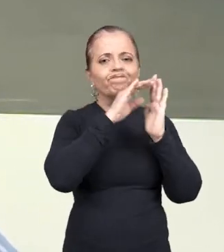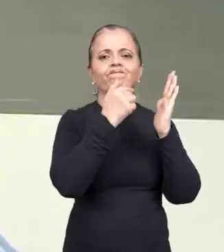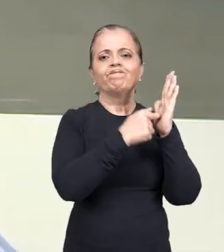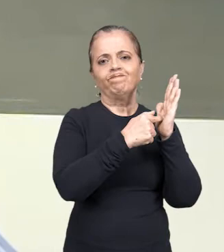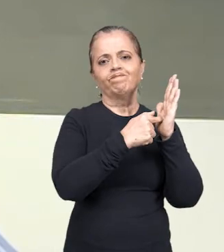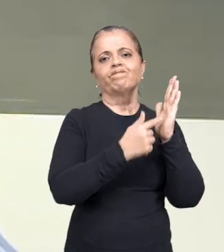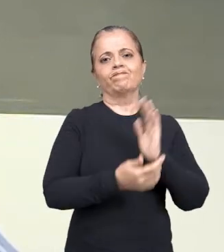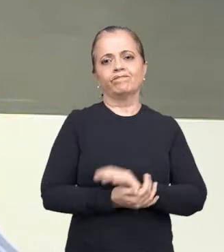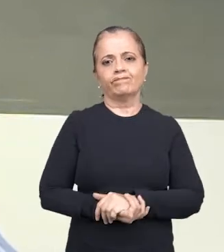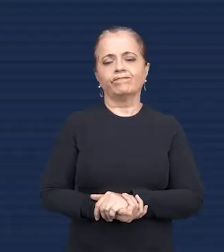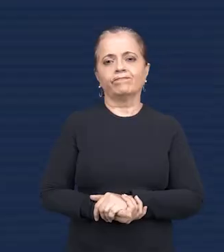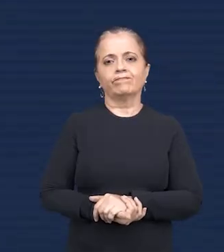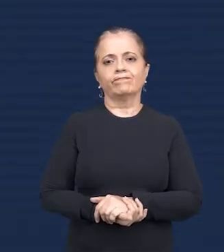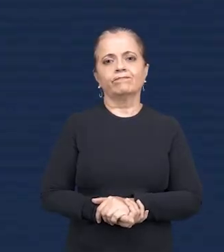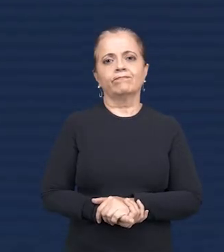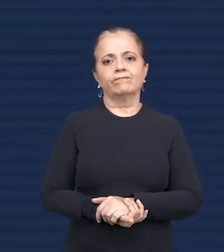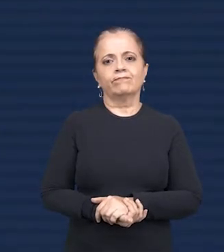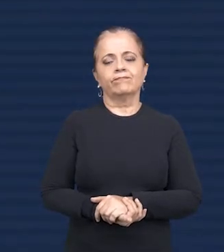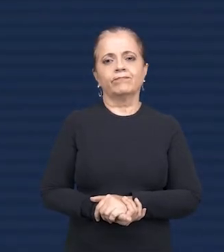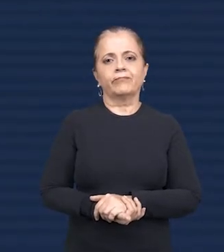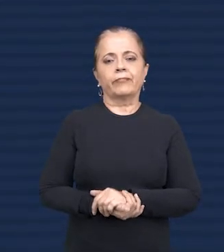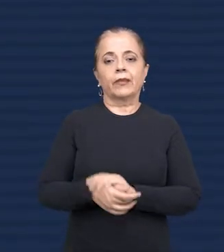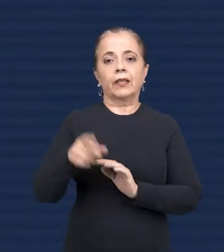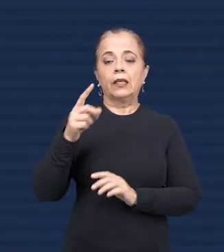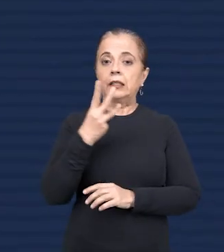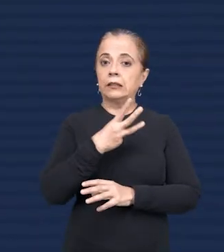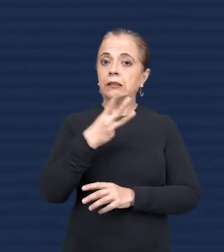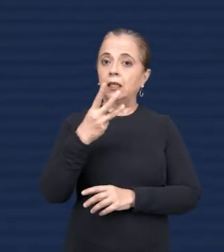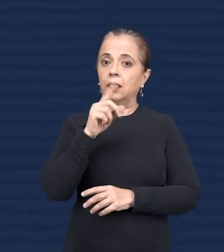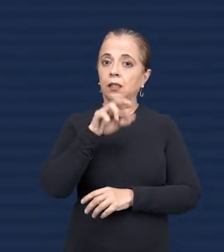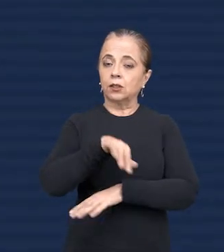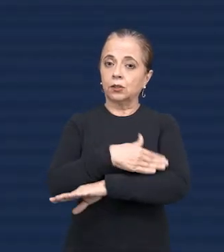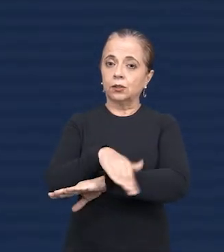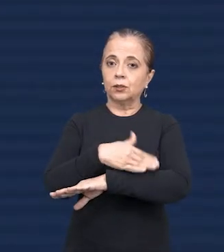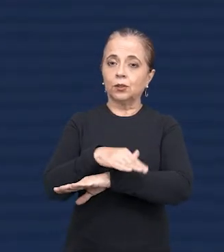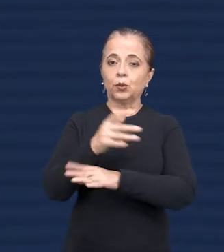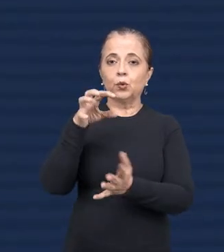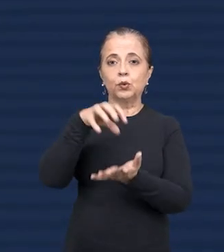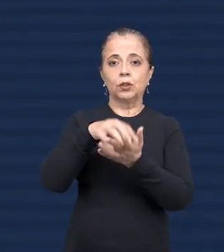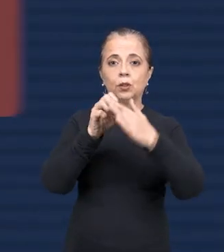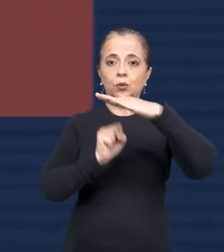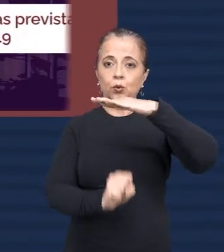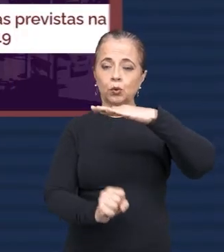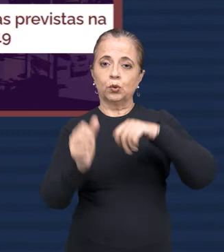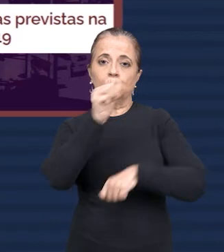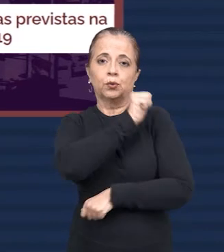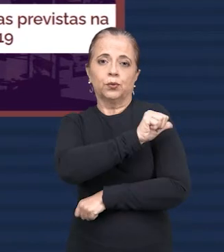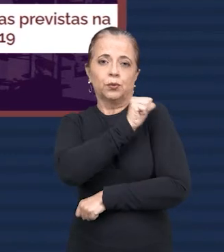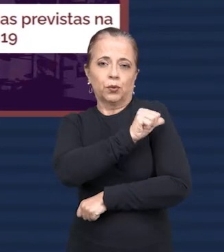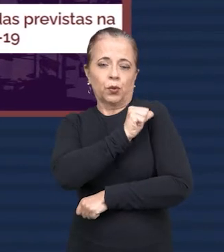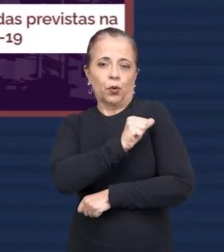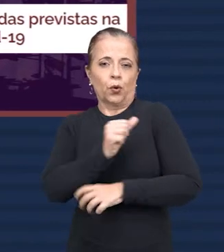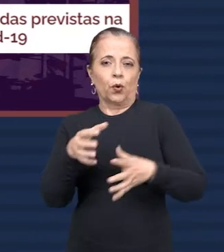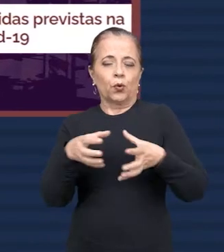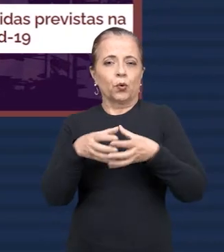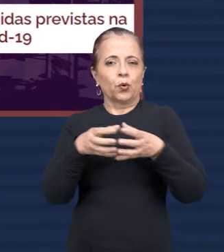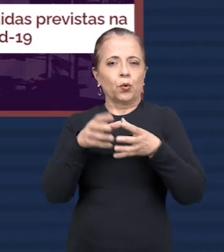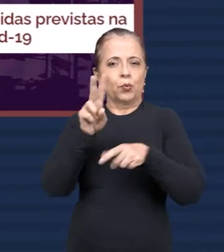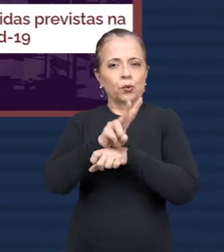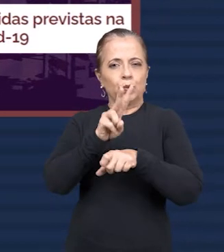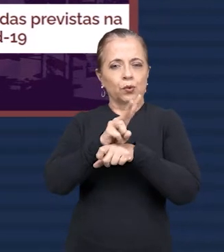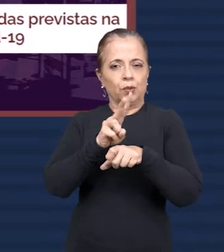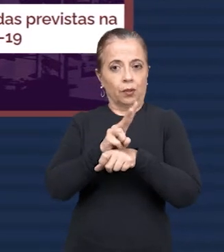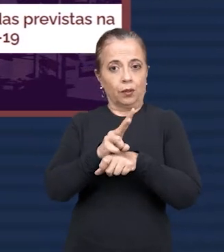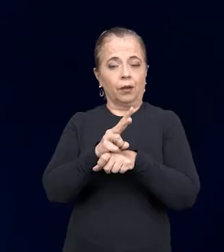das recomendações. Em Três Rios, no Centro-Sul Fluminense, a segunda Promotoria de Justiça de Tutela Coletiva,